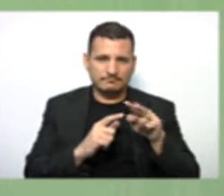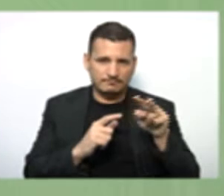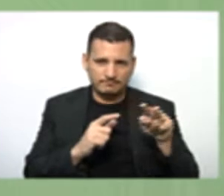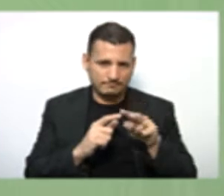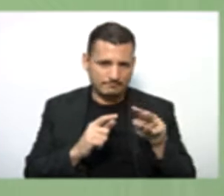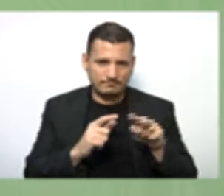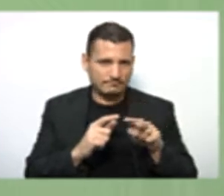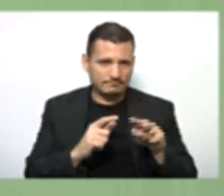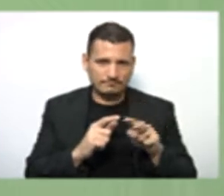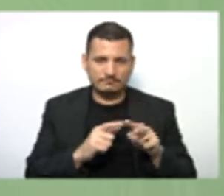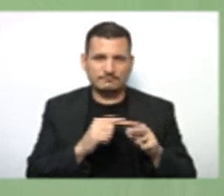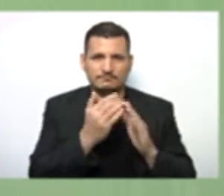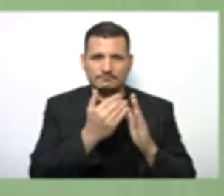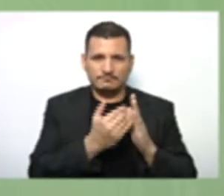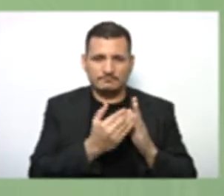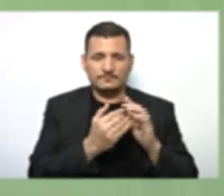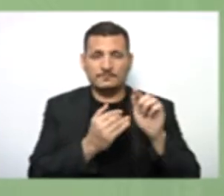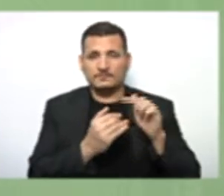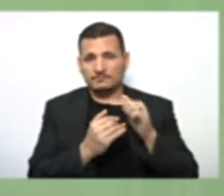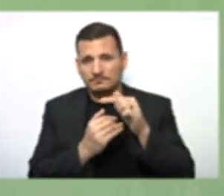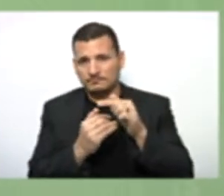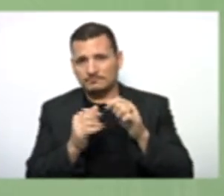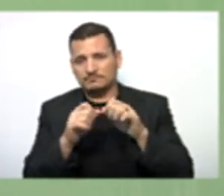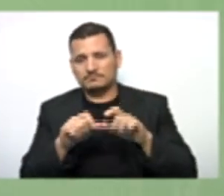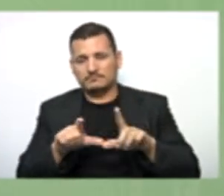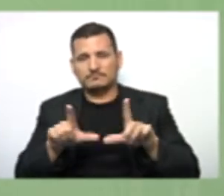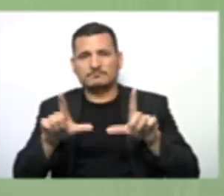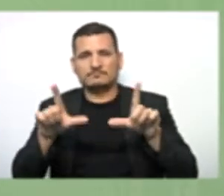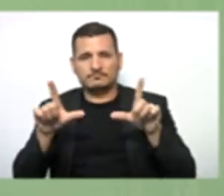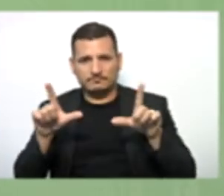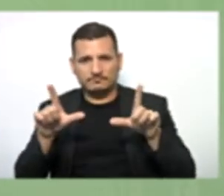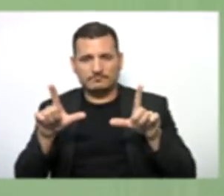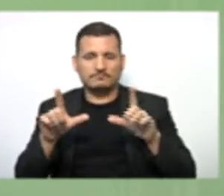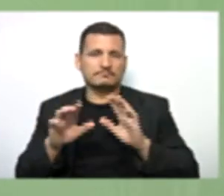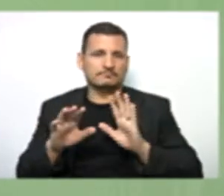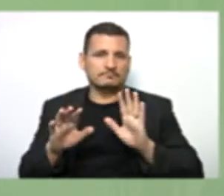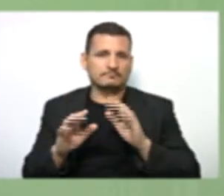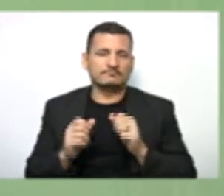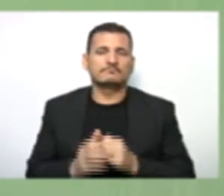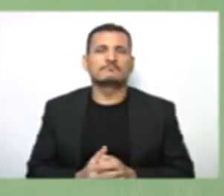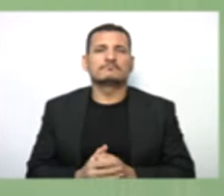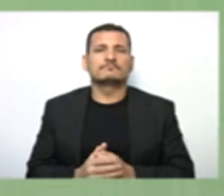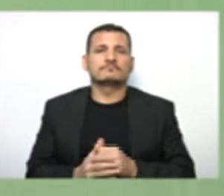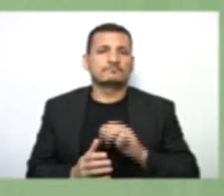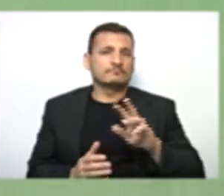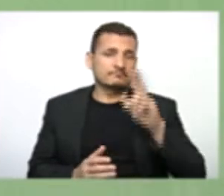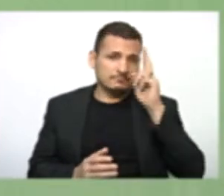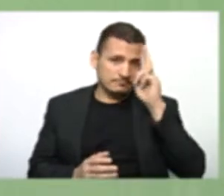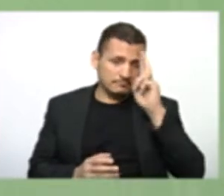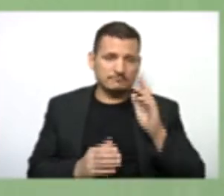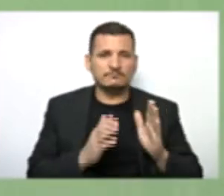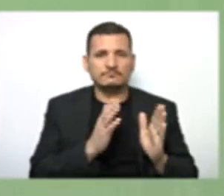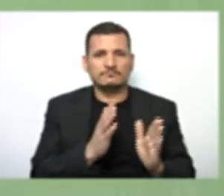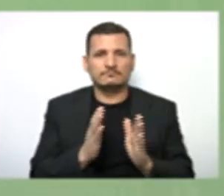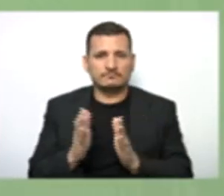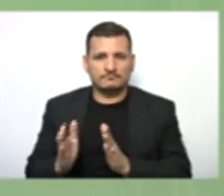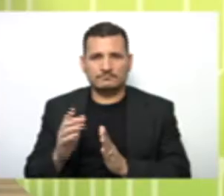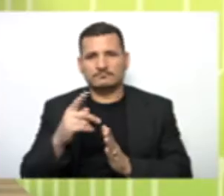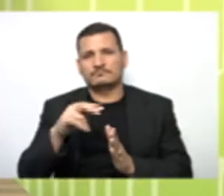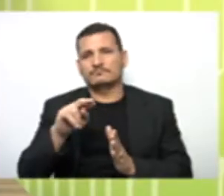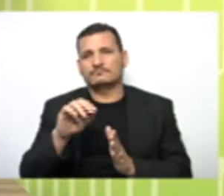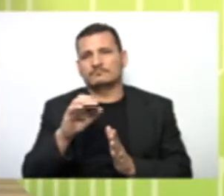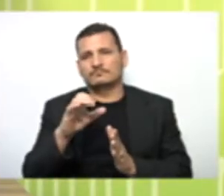linha desse programa para poder executar ele. Isso, exatamente. Então, somente retomando, que é um processo? Processo é